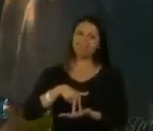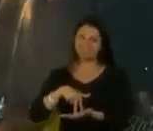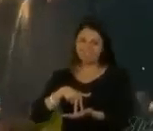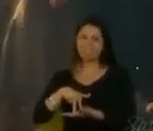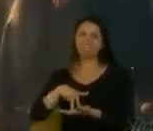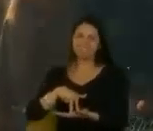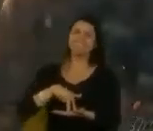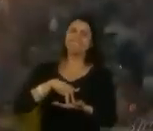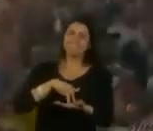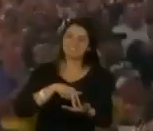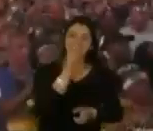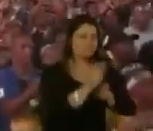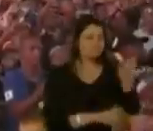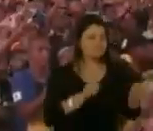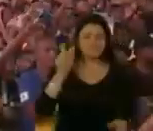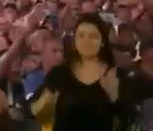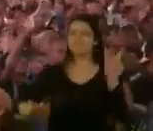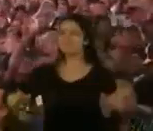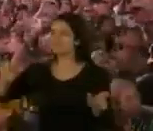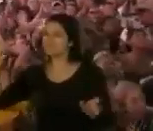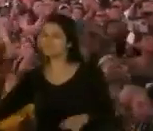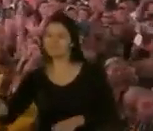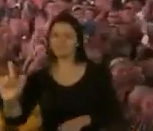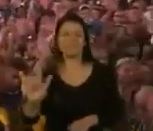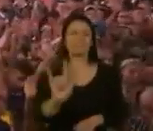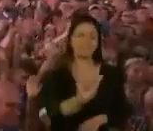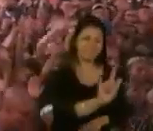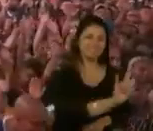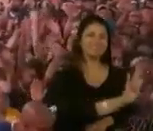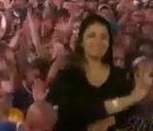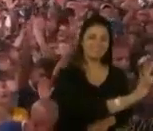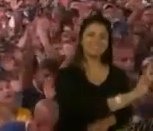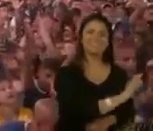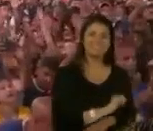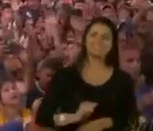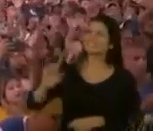Levanta, tem muita gente que te ama.